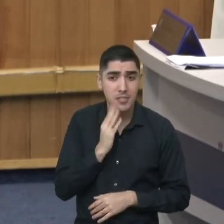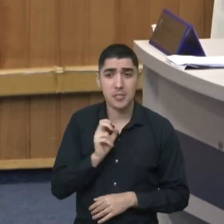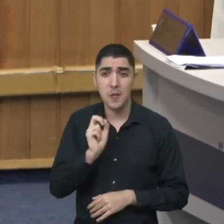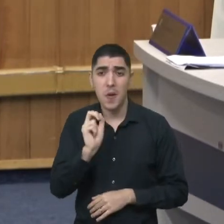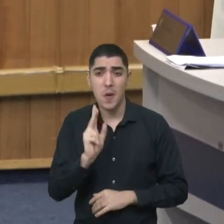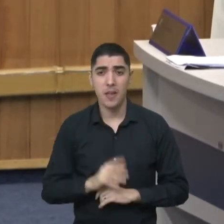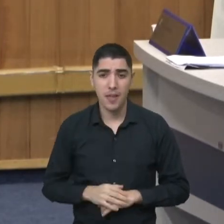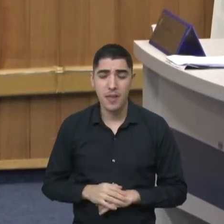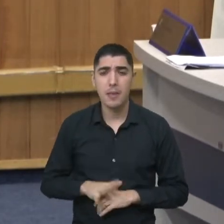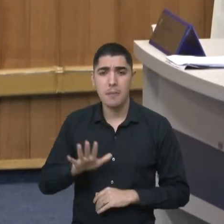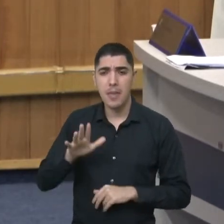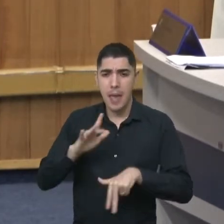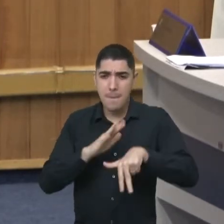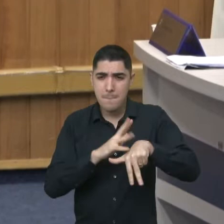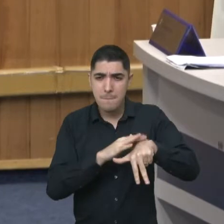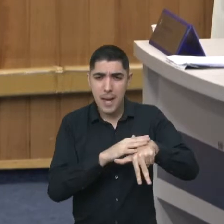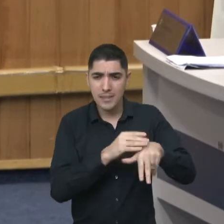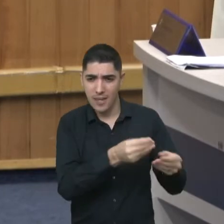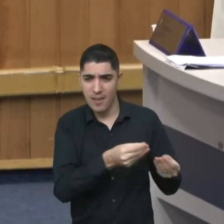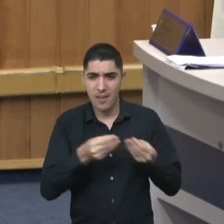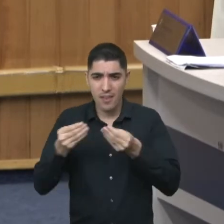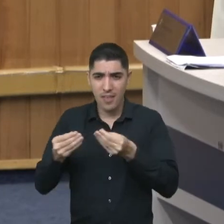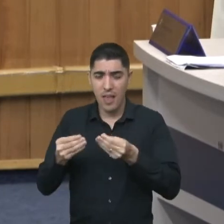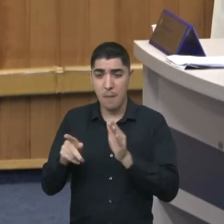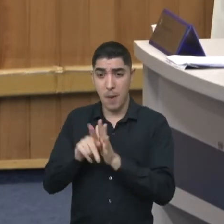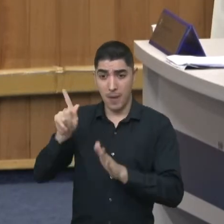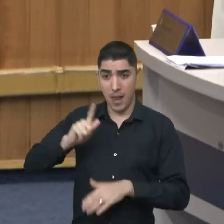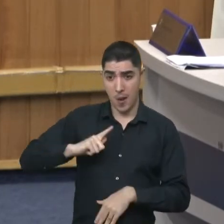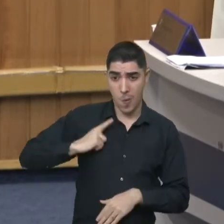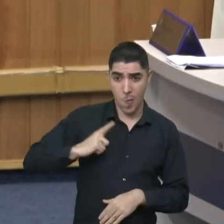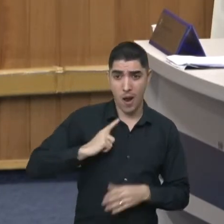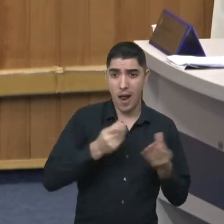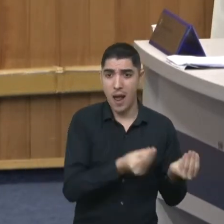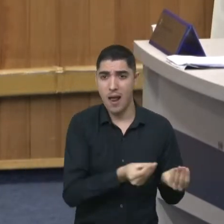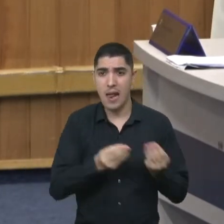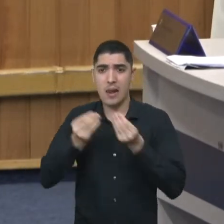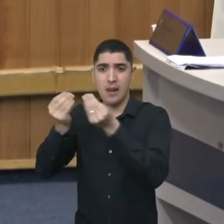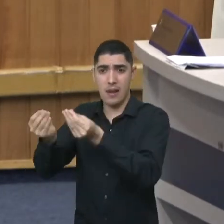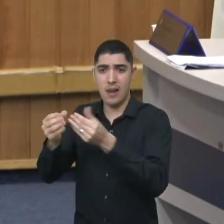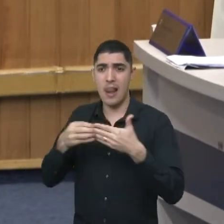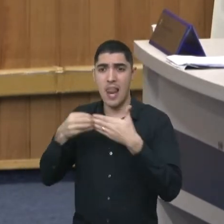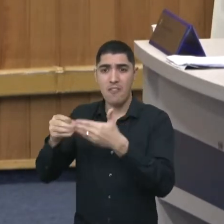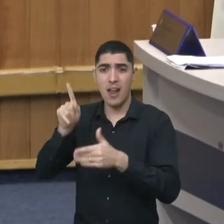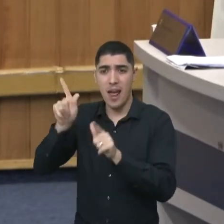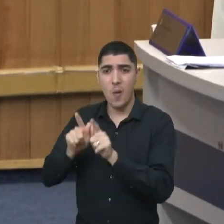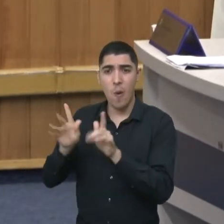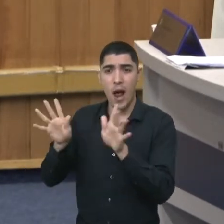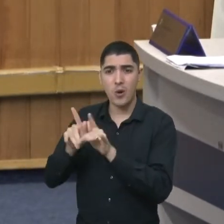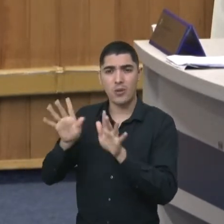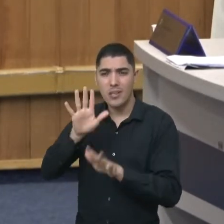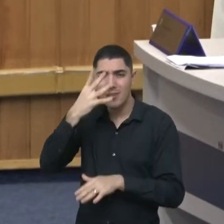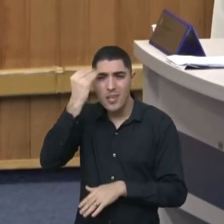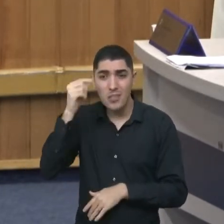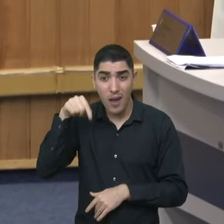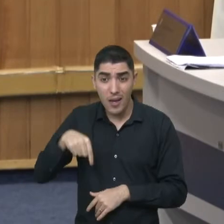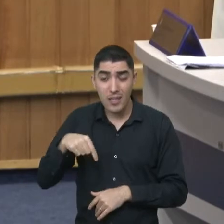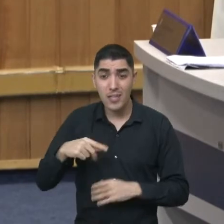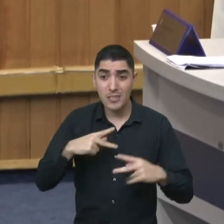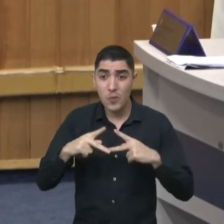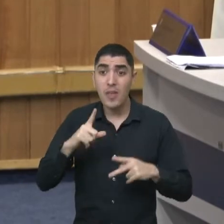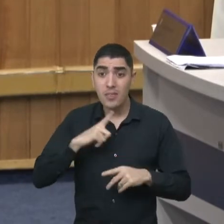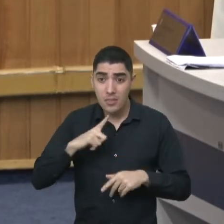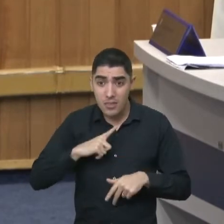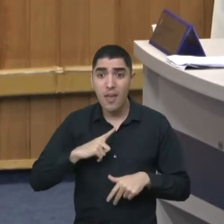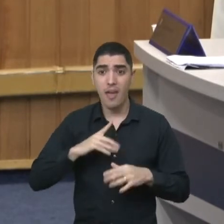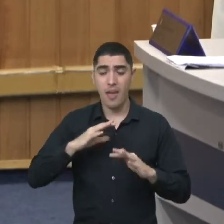pegar o paciente para fazer hemodiálise de Guaratinguetá para levar em Guarulhos. Ele esqueceu que o senhor José tem a Santa Casa, que faz hemodiálise pelo